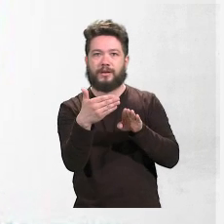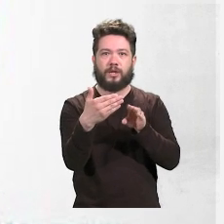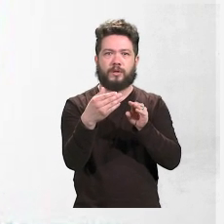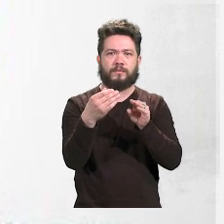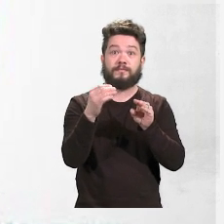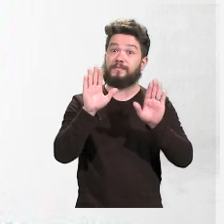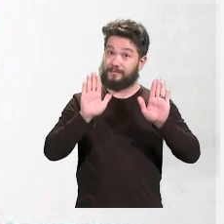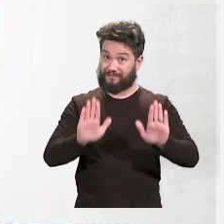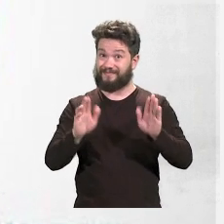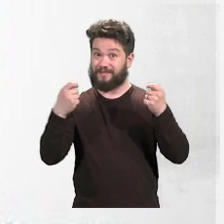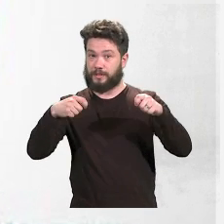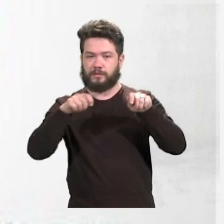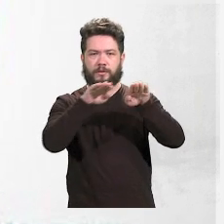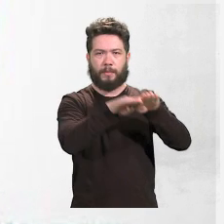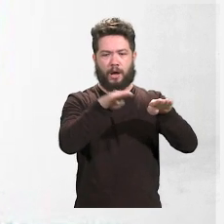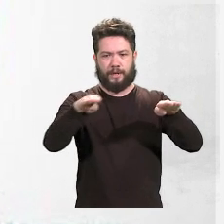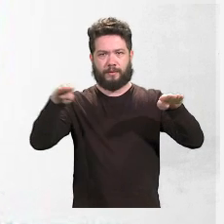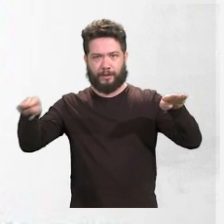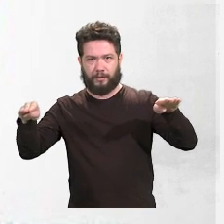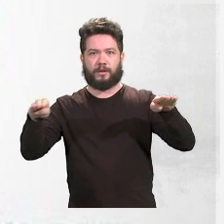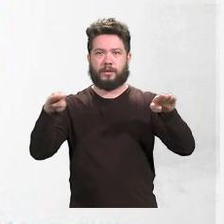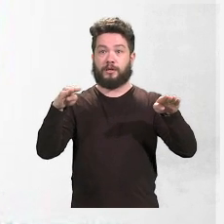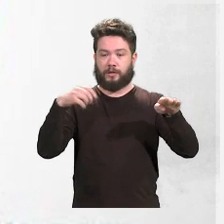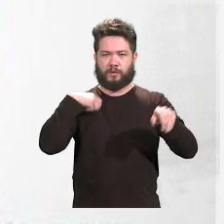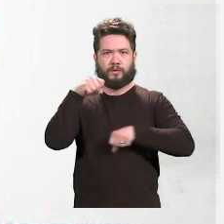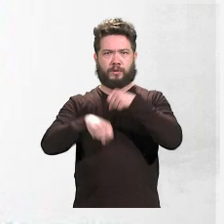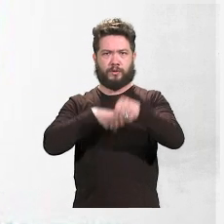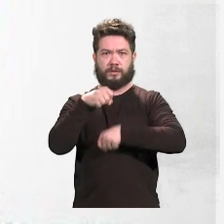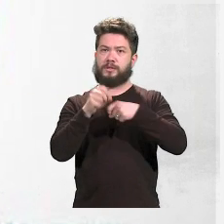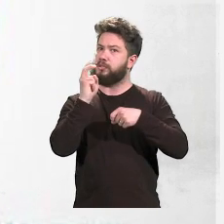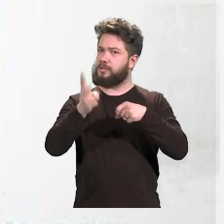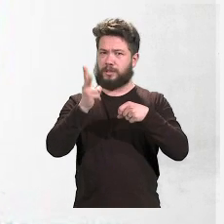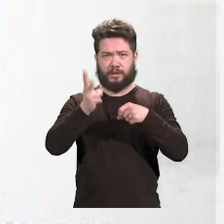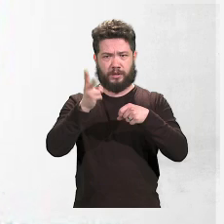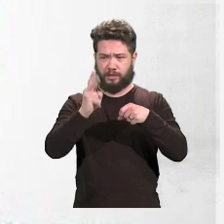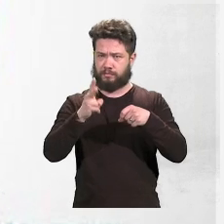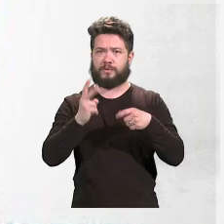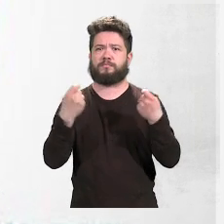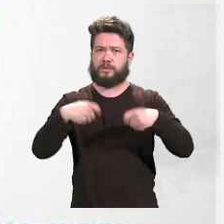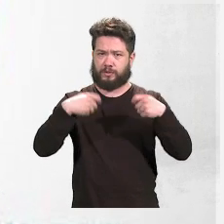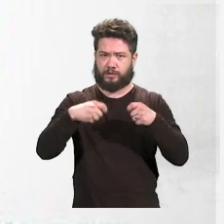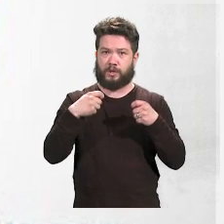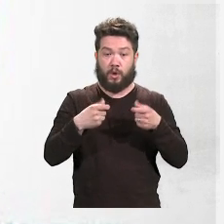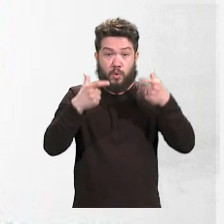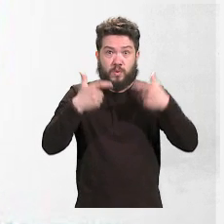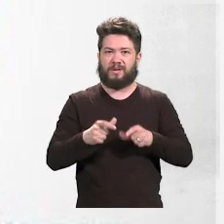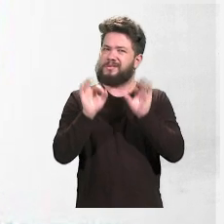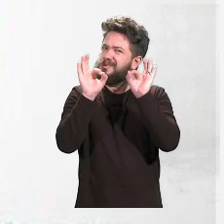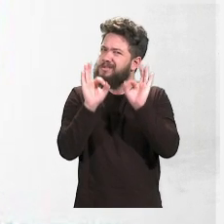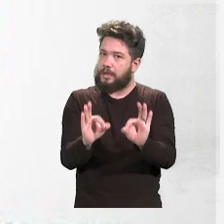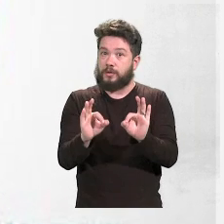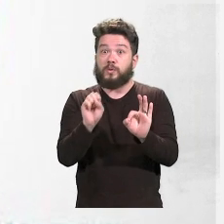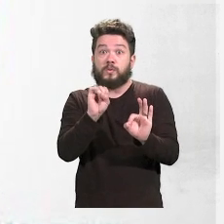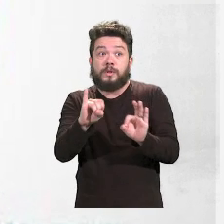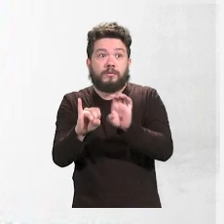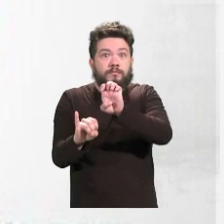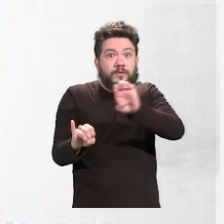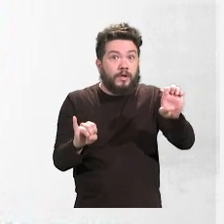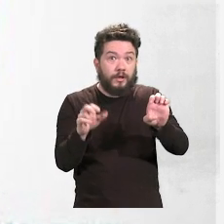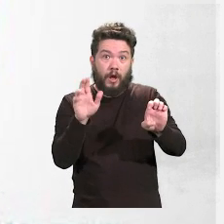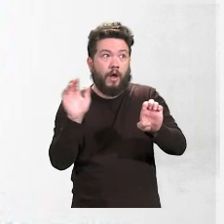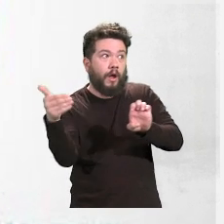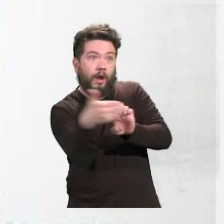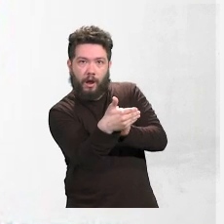direita, ou mesmo mudar de pista. Em casos assim, é importante que o ciclista se posicione do lado correto